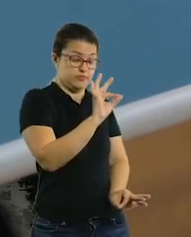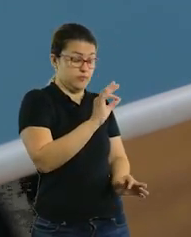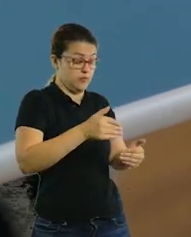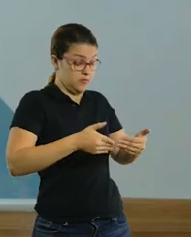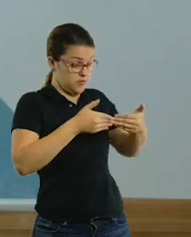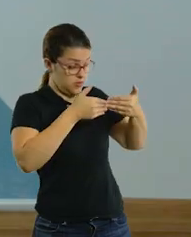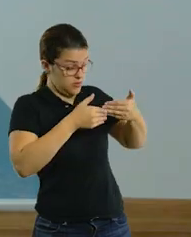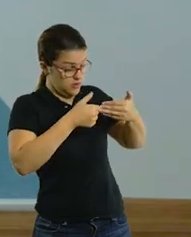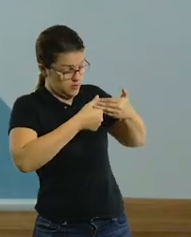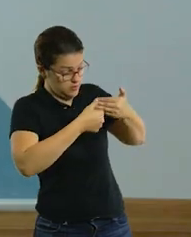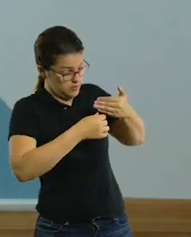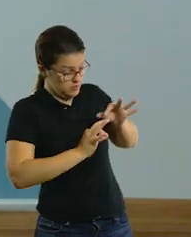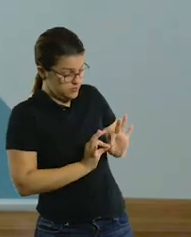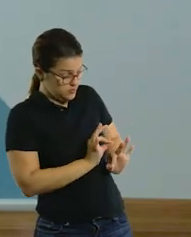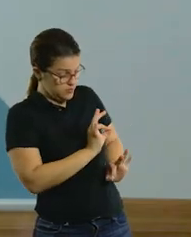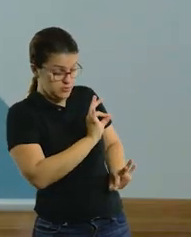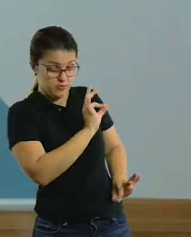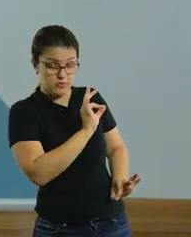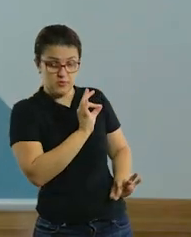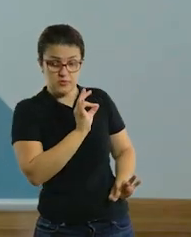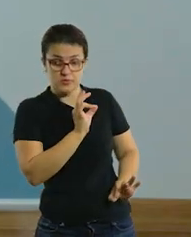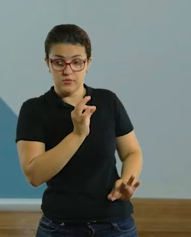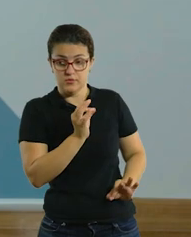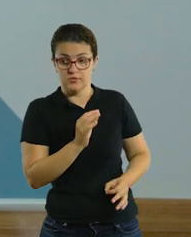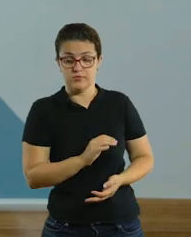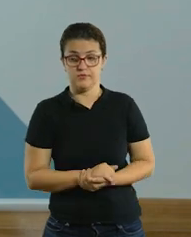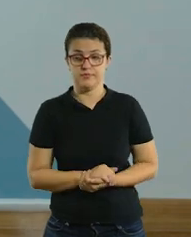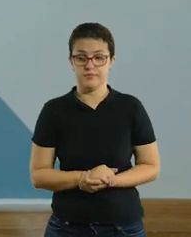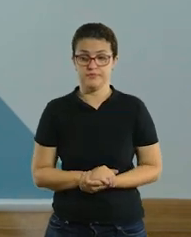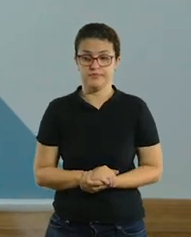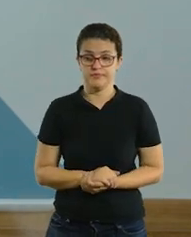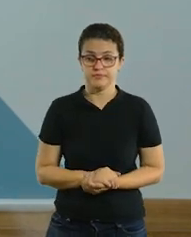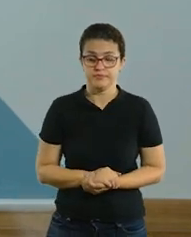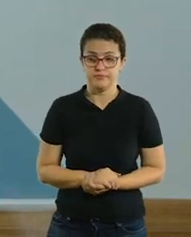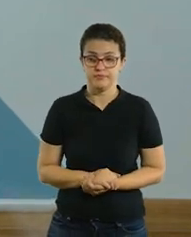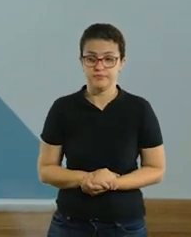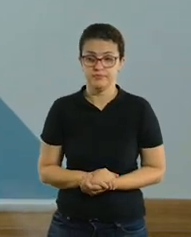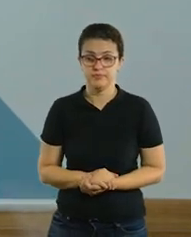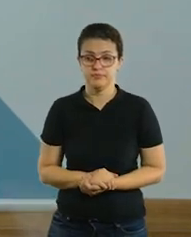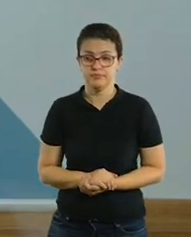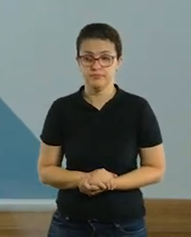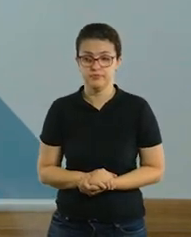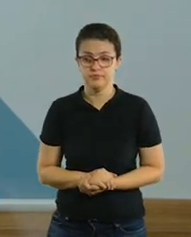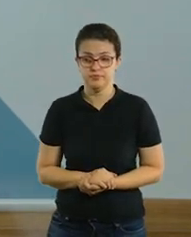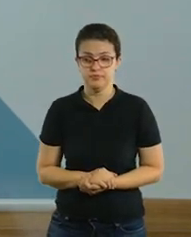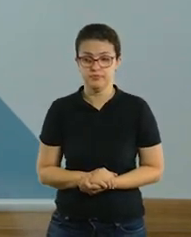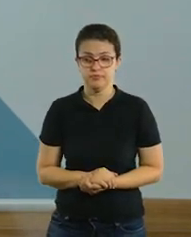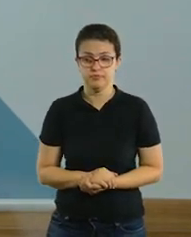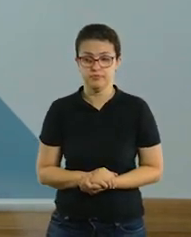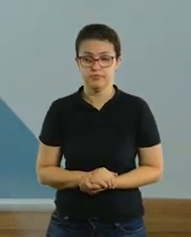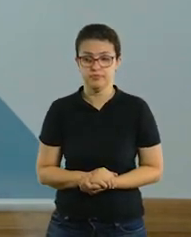na parede, vocês vão fazer dessa maneira. Conforme